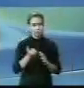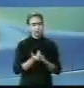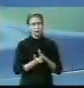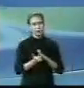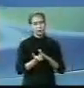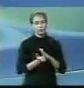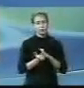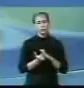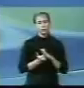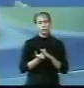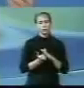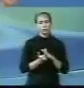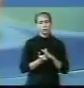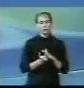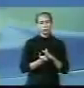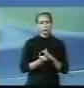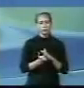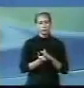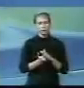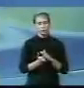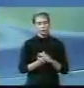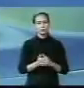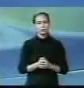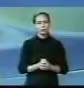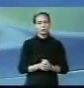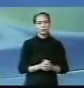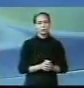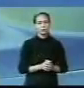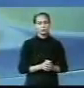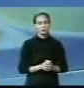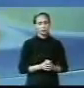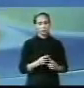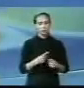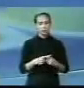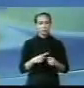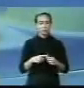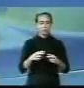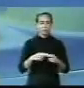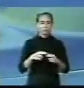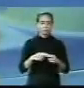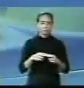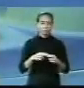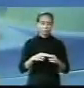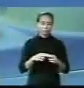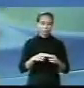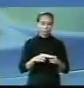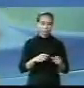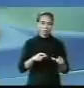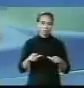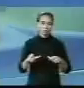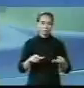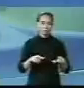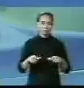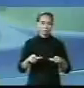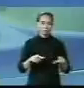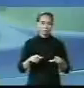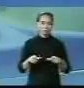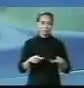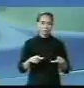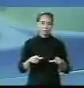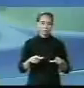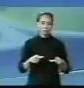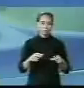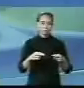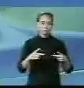apenas ADSL, como nós usamos em nossa residência. Geralmente utilizam serviços mais estáveis, como um frame relay, por